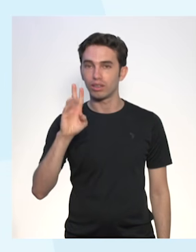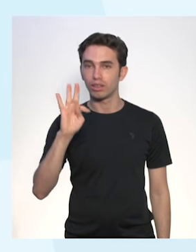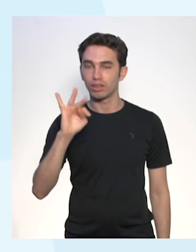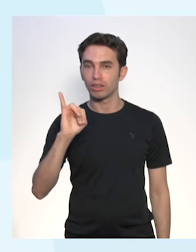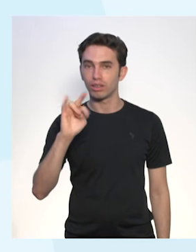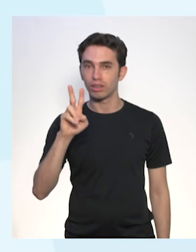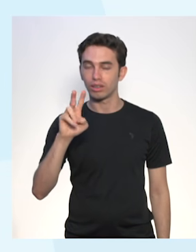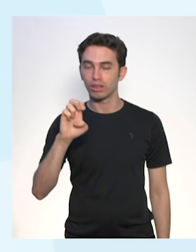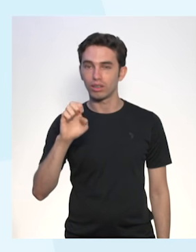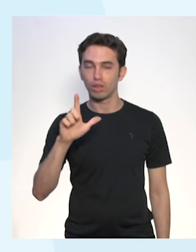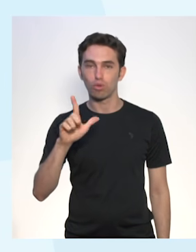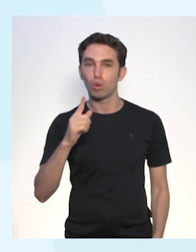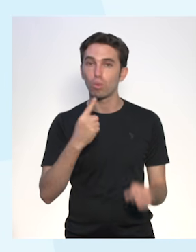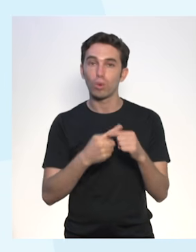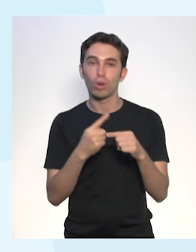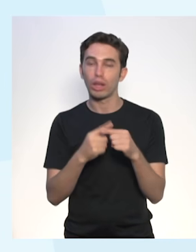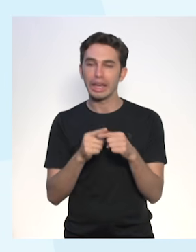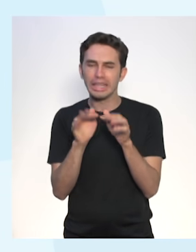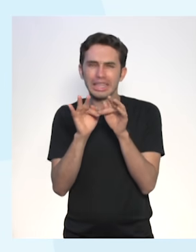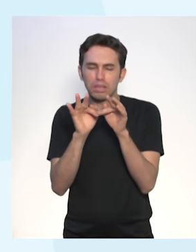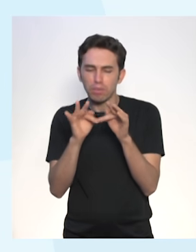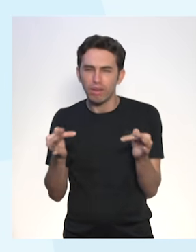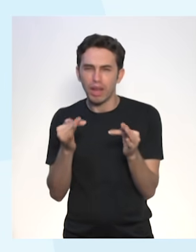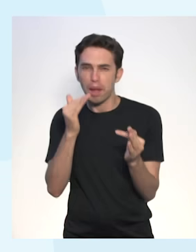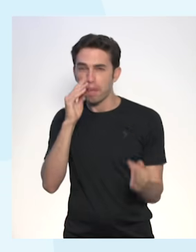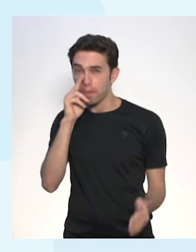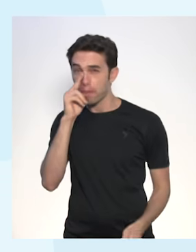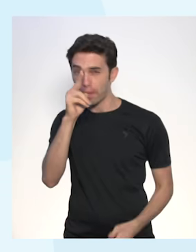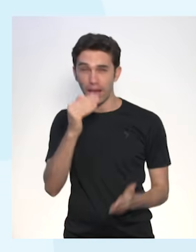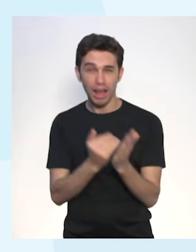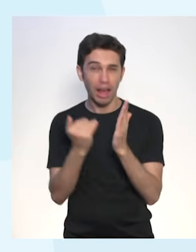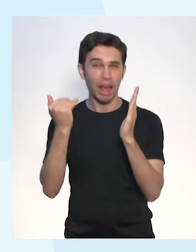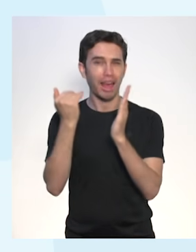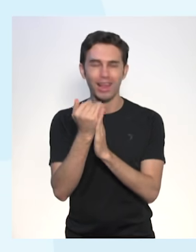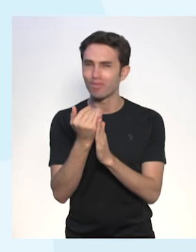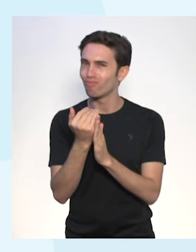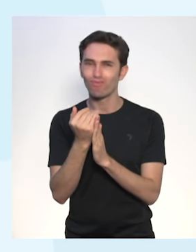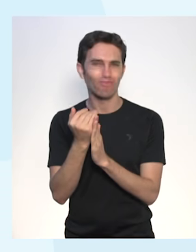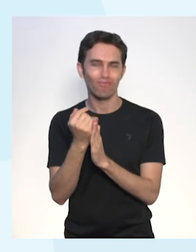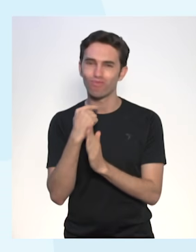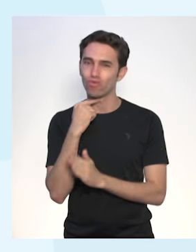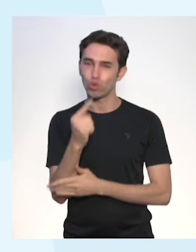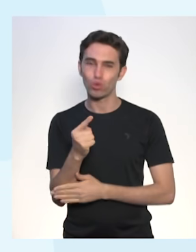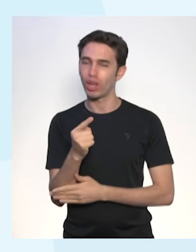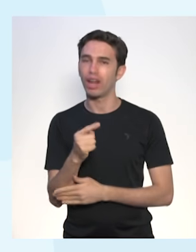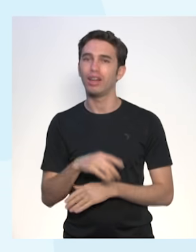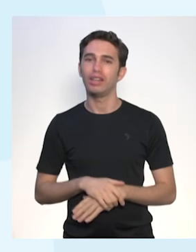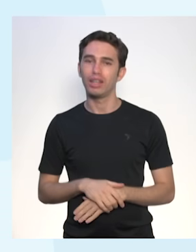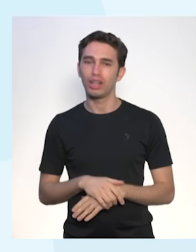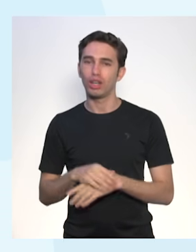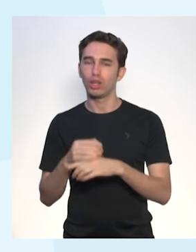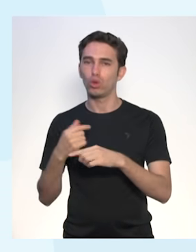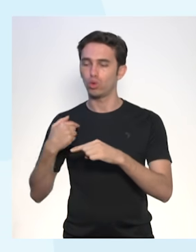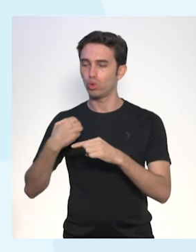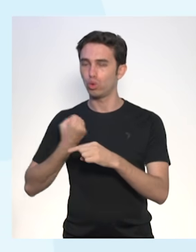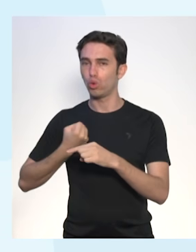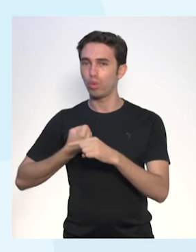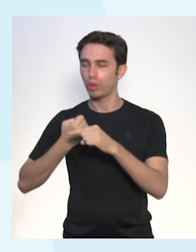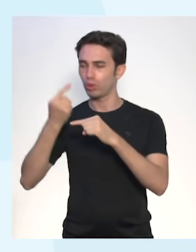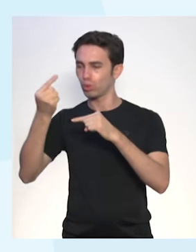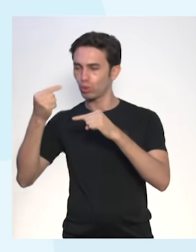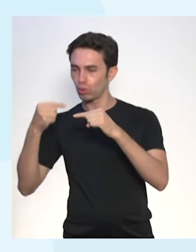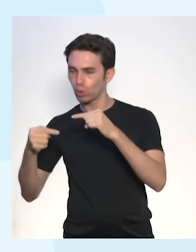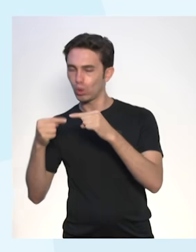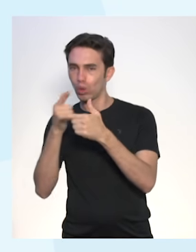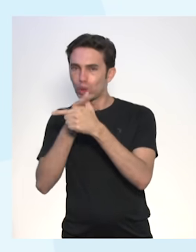só, essa mesma fração, 40 sessentavos, eu posso dividir de uma forma diferente também. Ah, é?